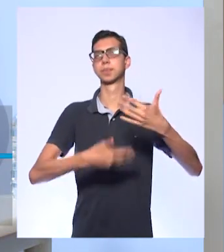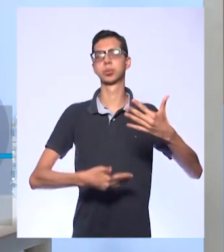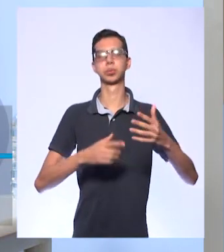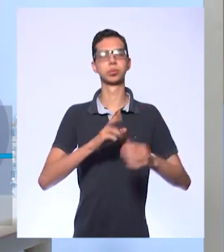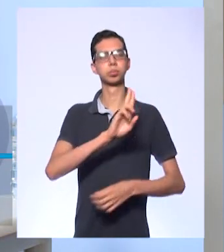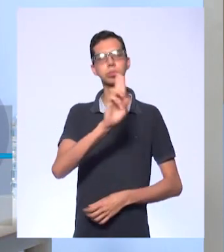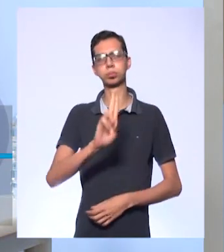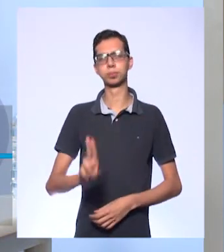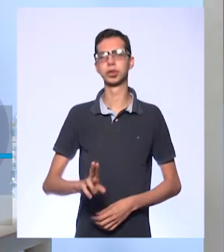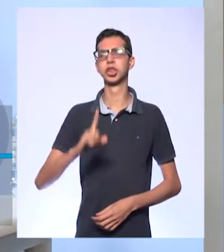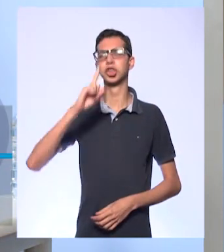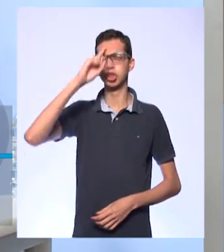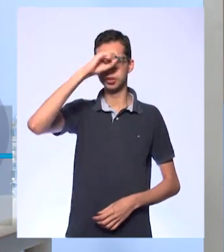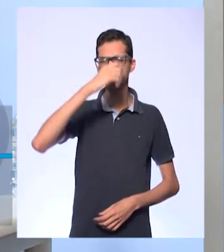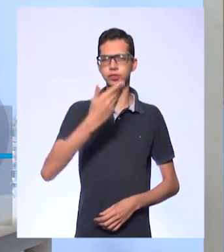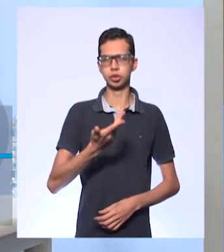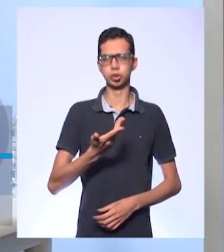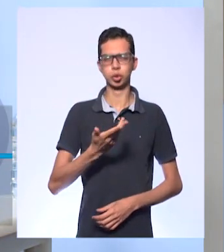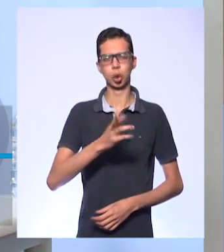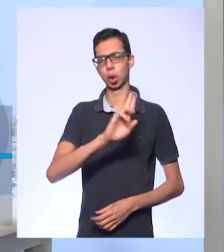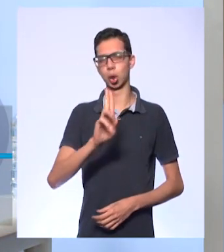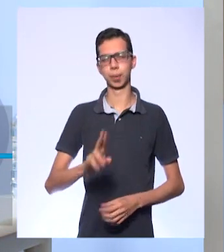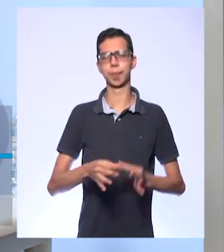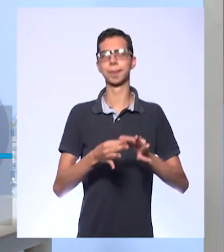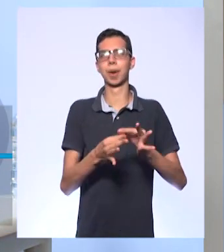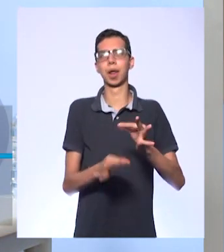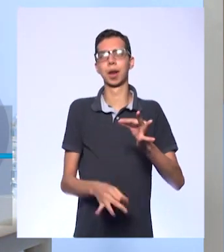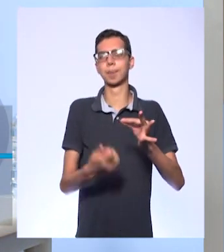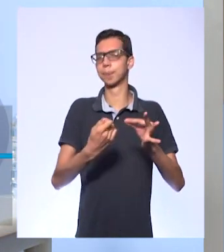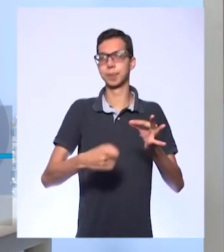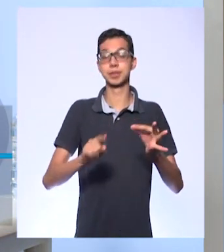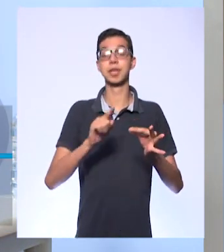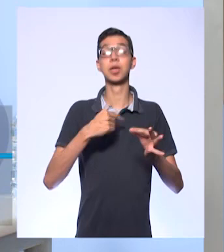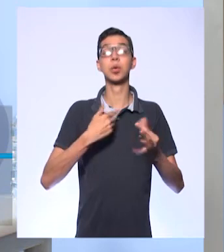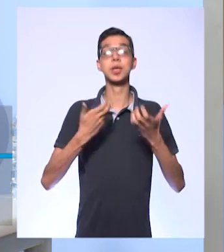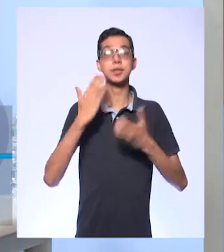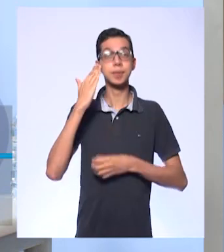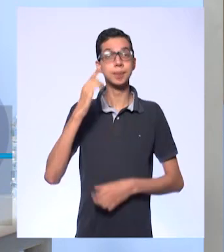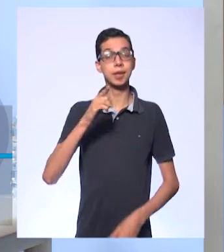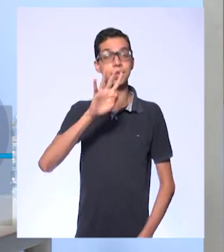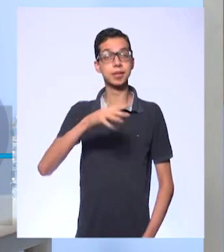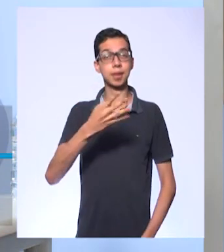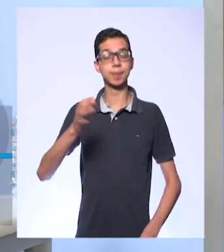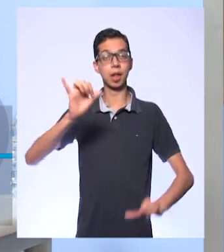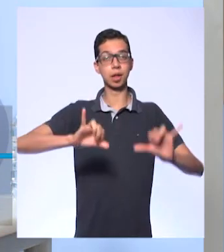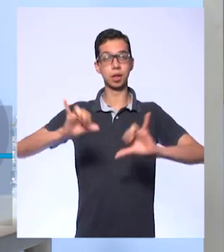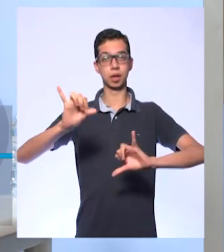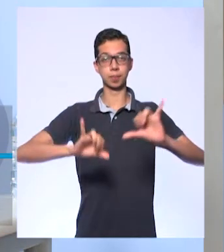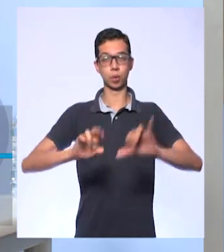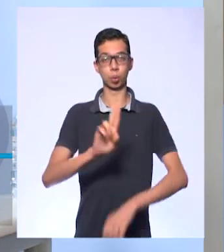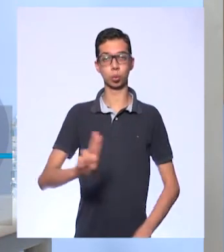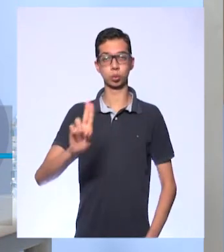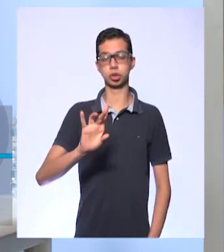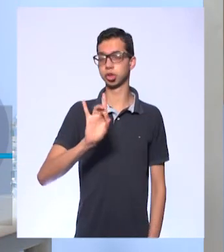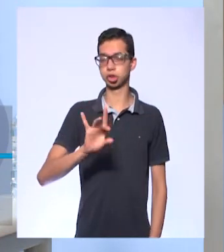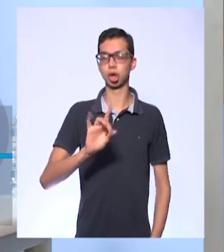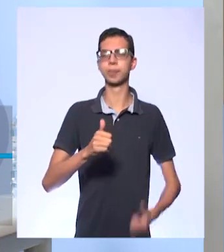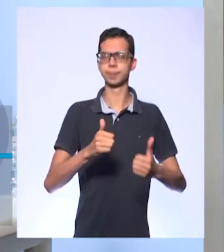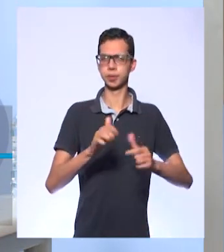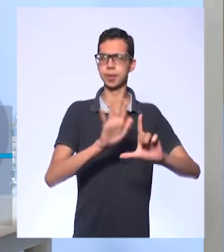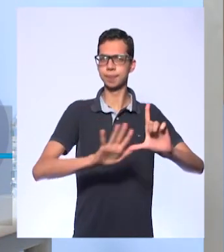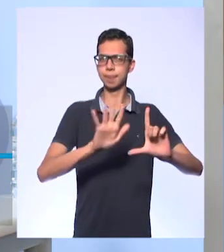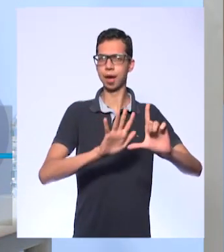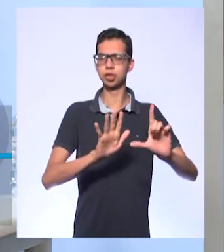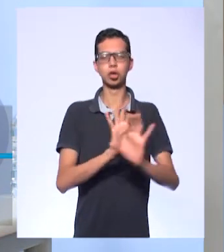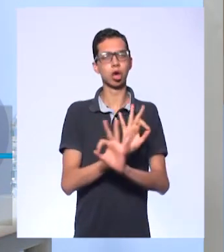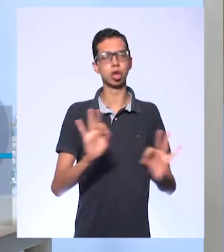muito curto, mas que a ideia é que vocês consigam trabalhar com a tabela periódica. A imagem, realmente, ela não é muito boa, mas como eu tinha solicitado para